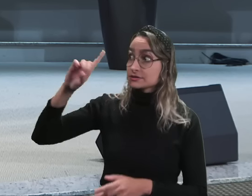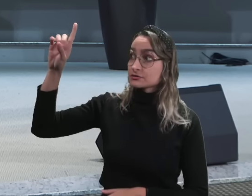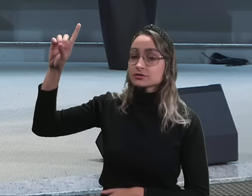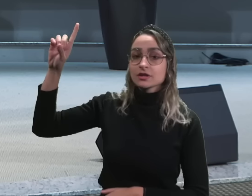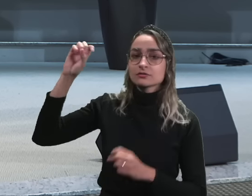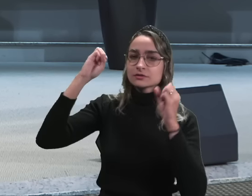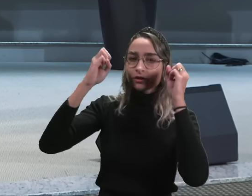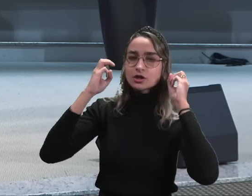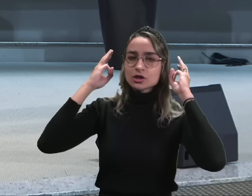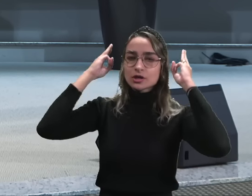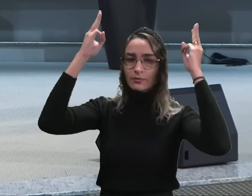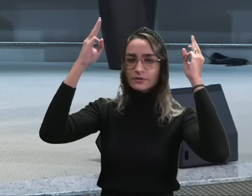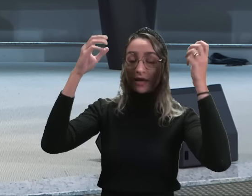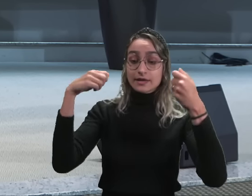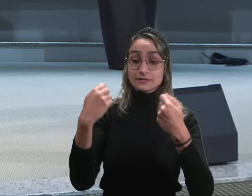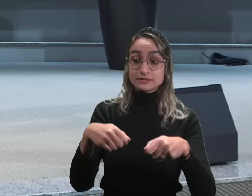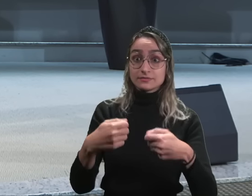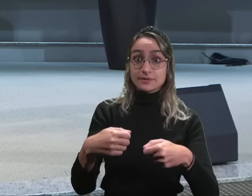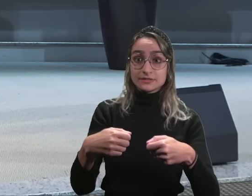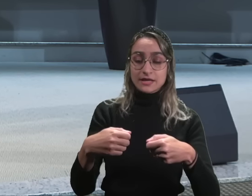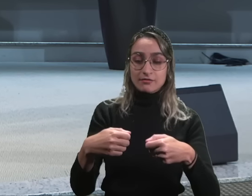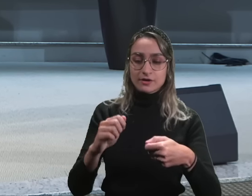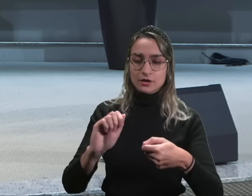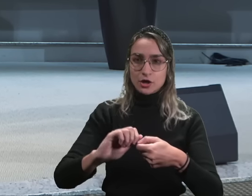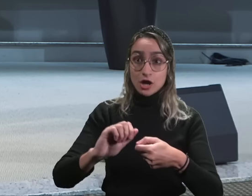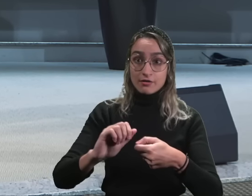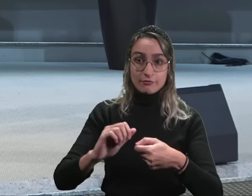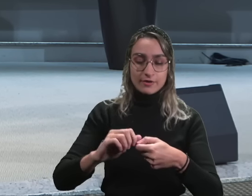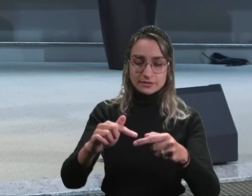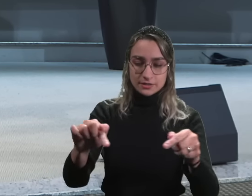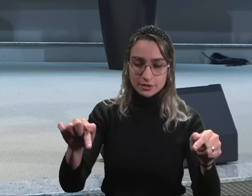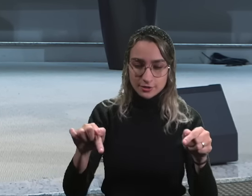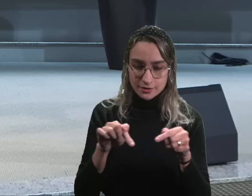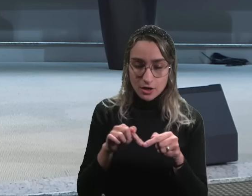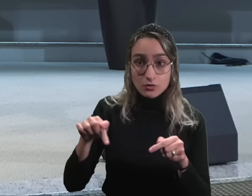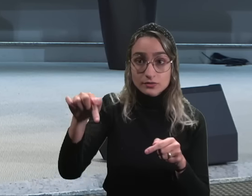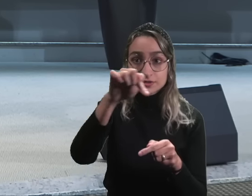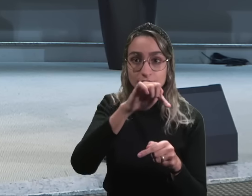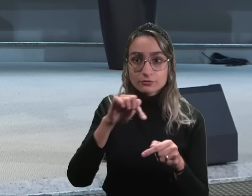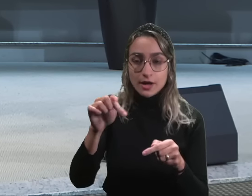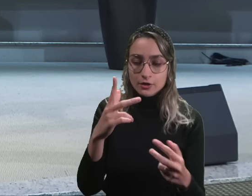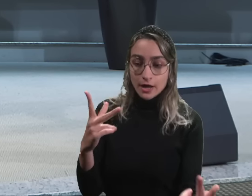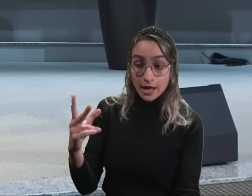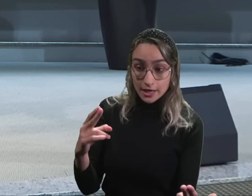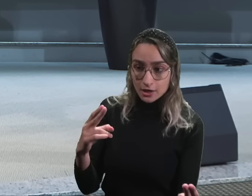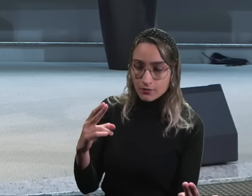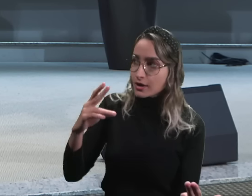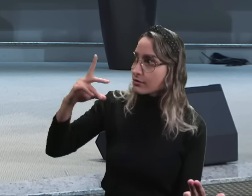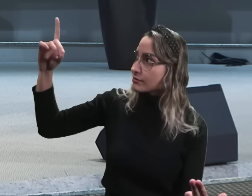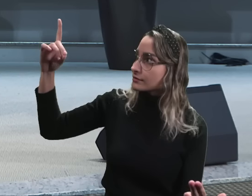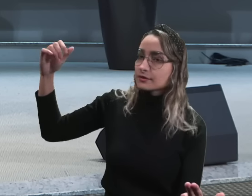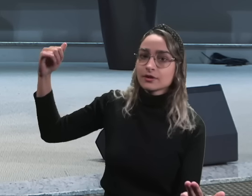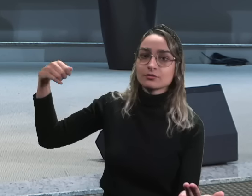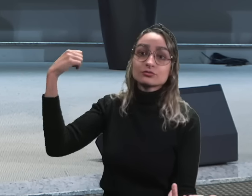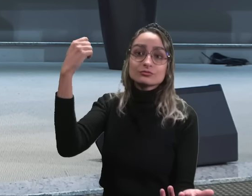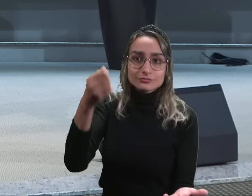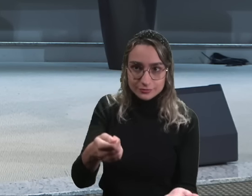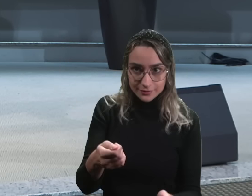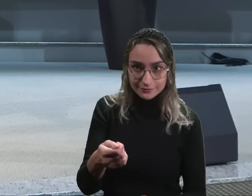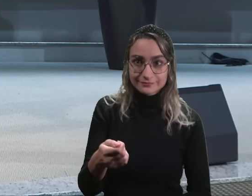deveria construir o o Santuário conforme modelo no Versículo 10 eh em diante ele